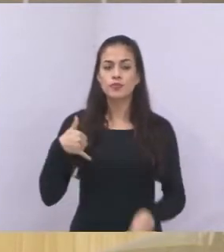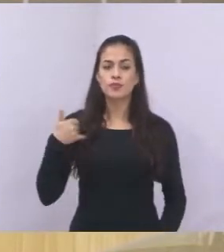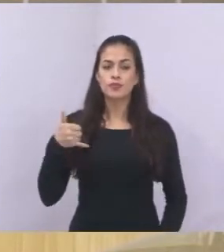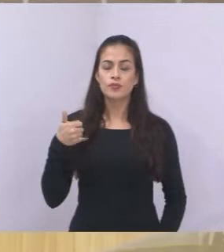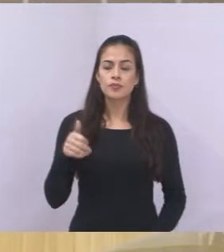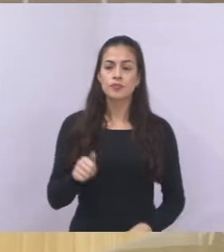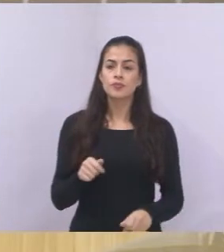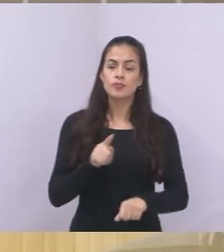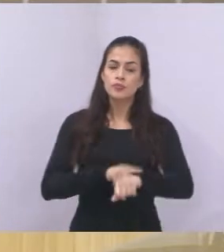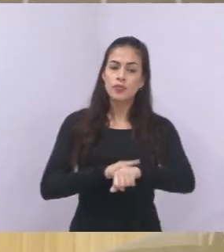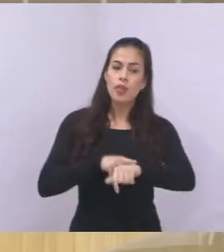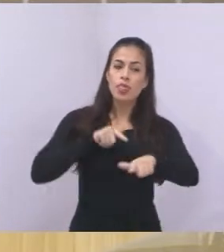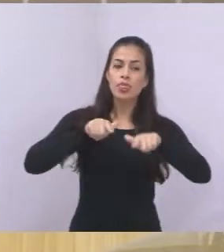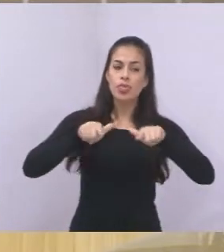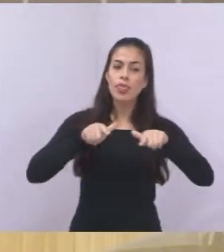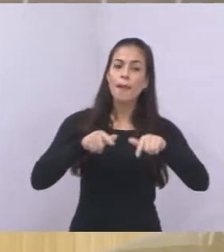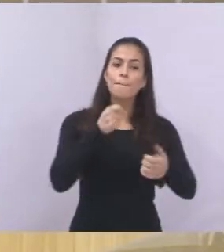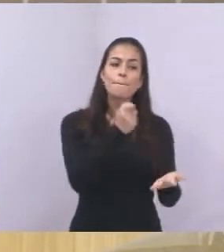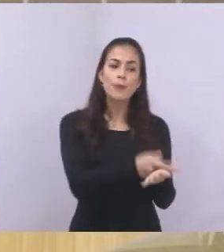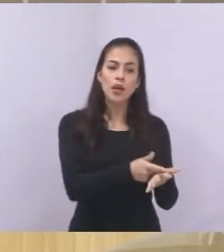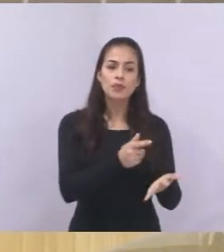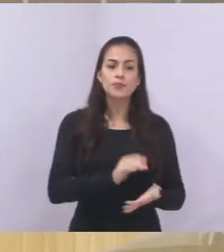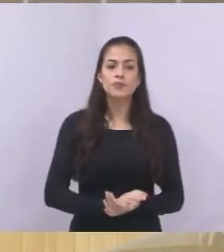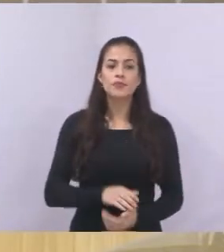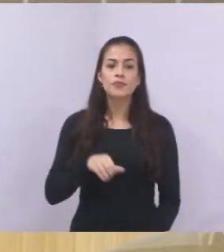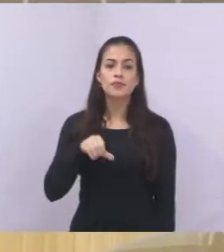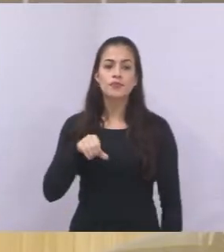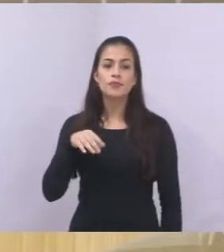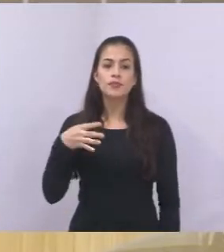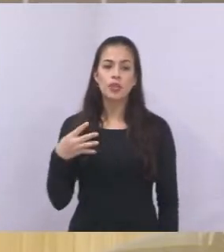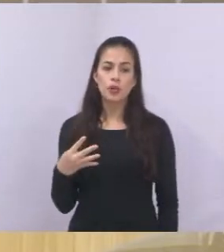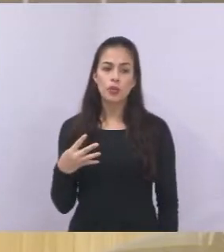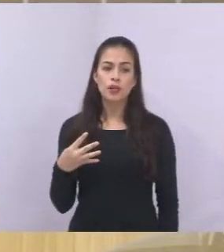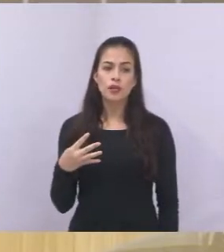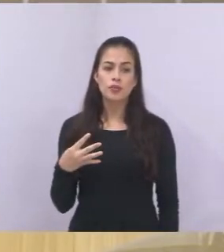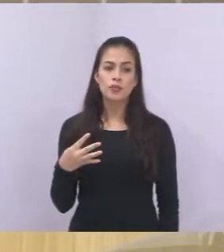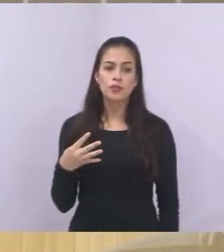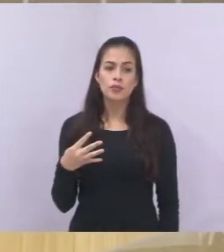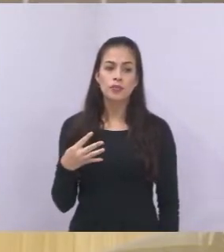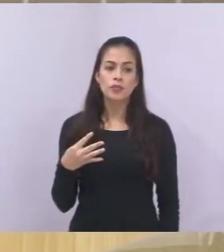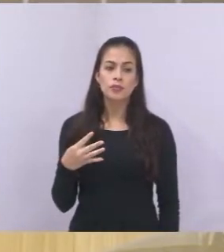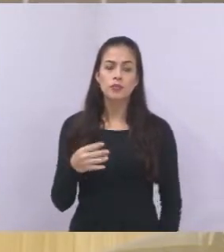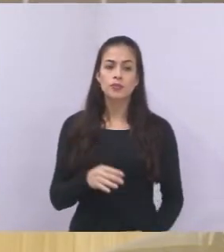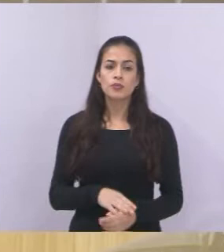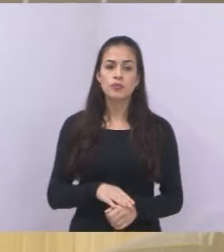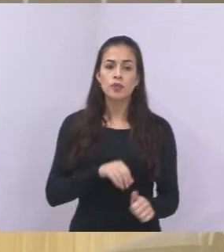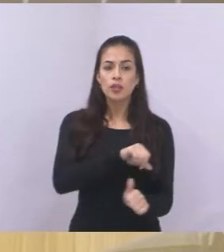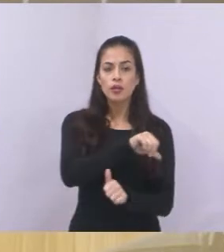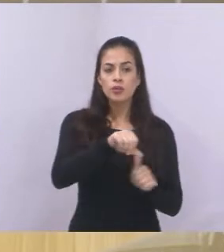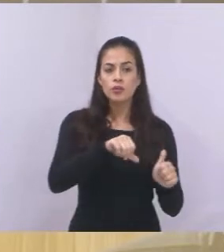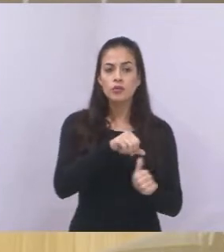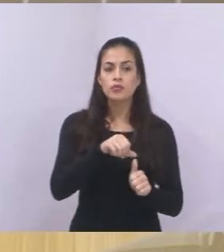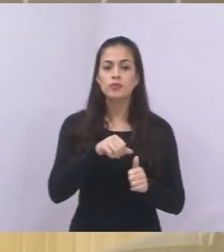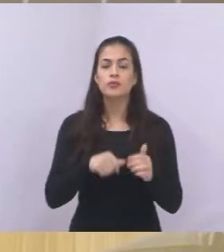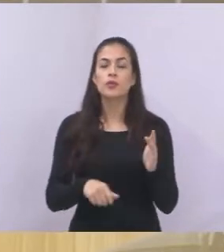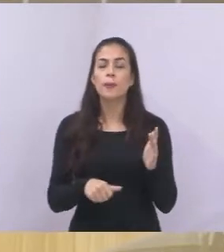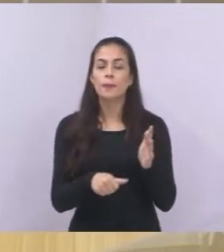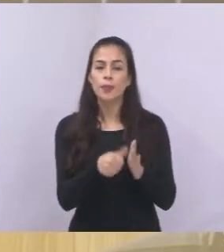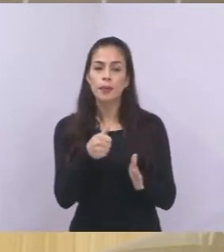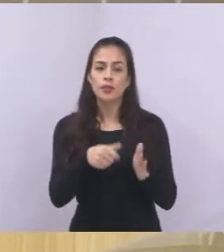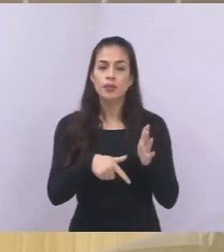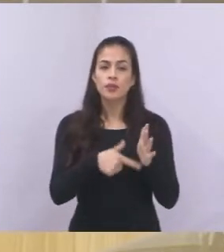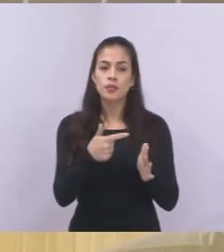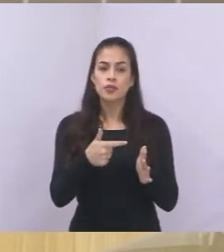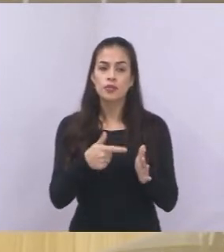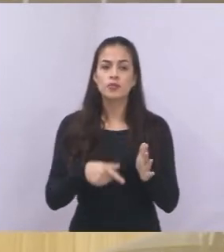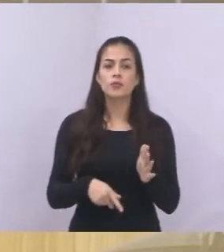equivalente a 94 pontos. H. Altera o inciso 1º e 2º do artigo 17 do projeto